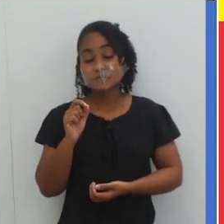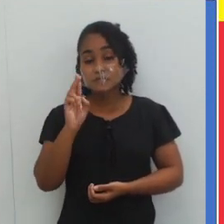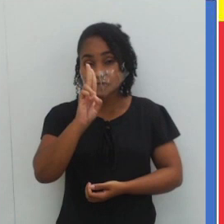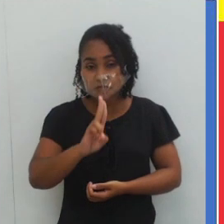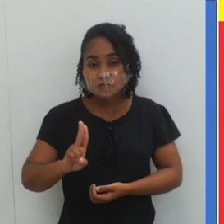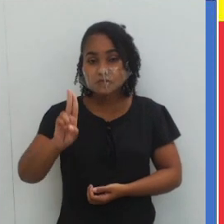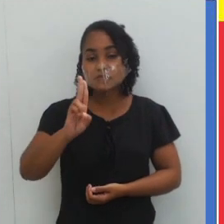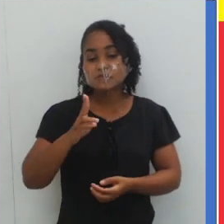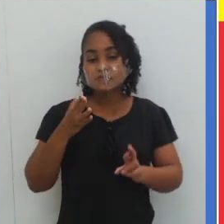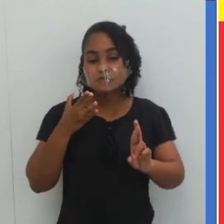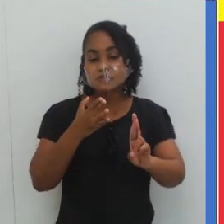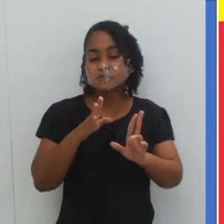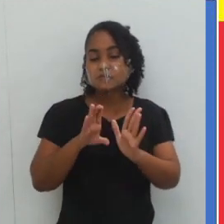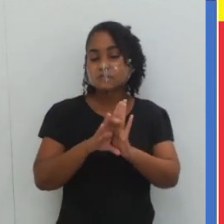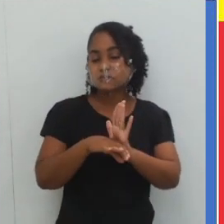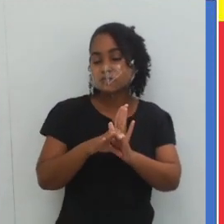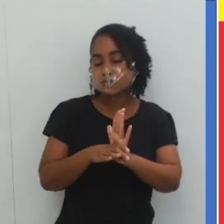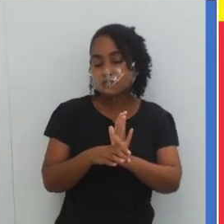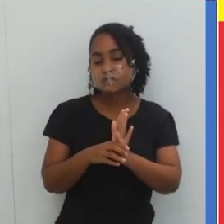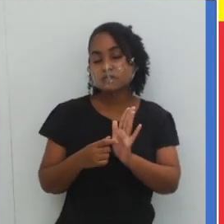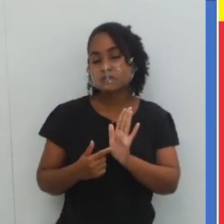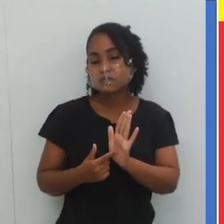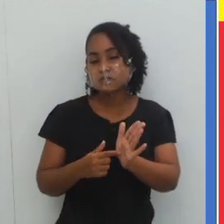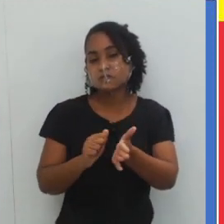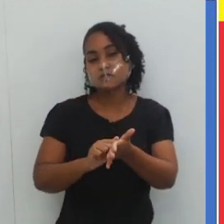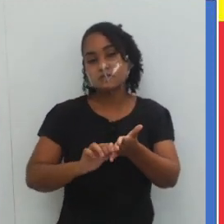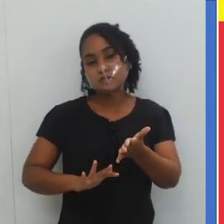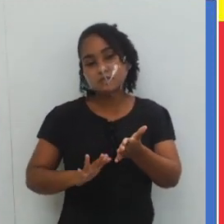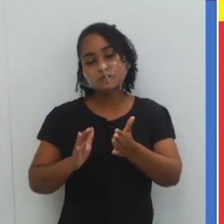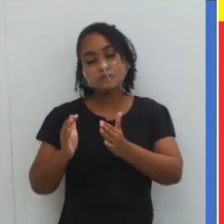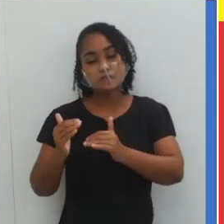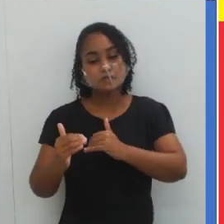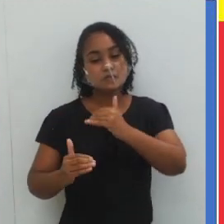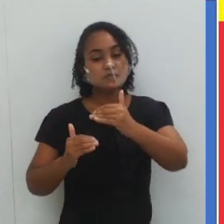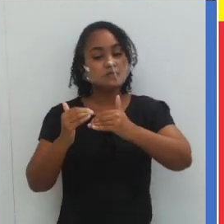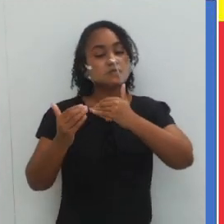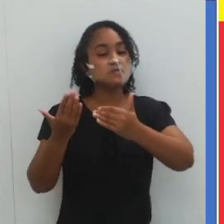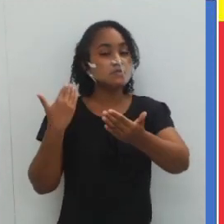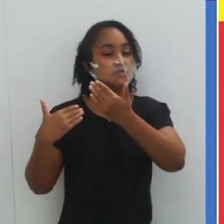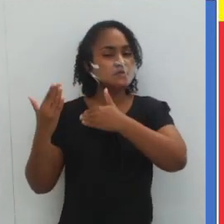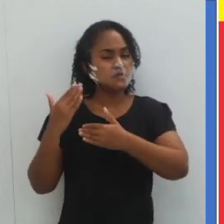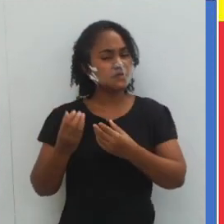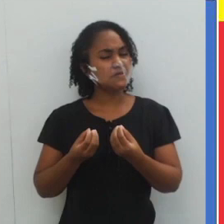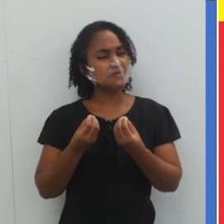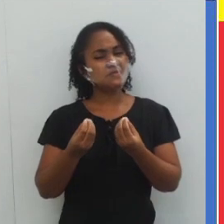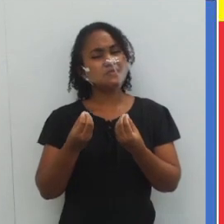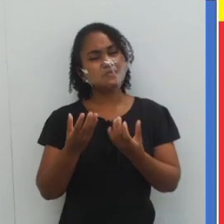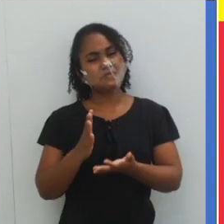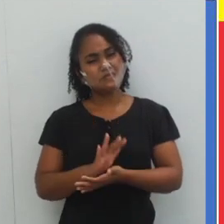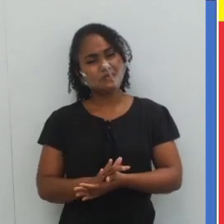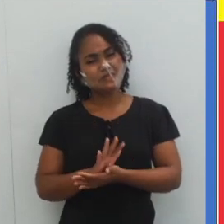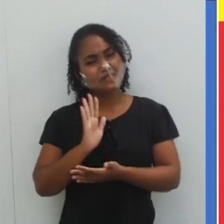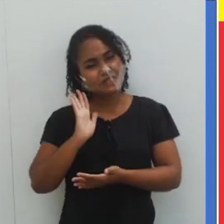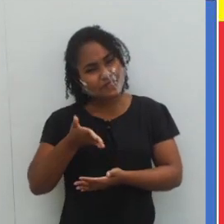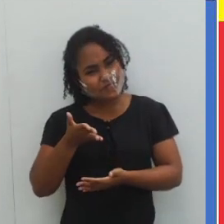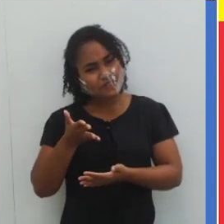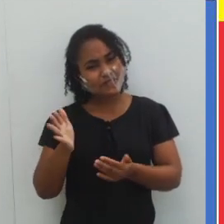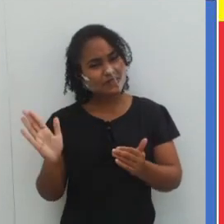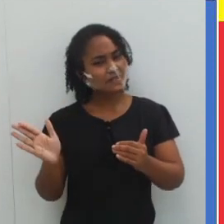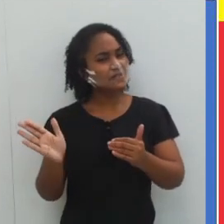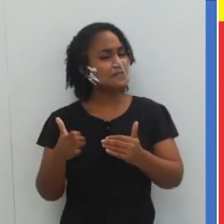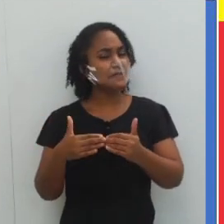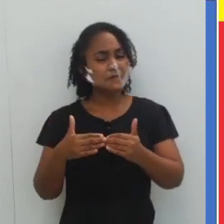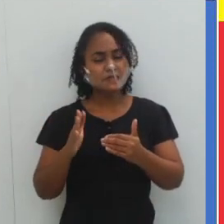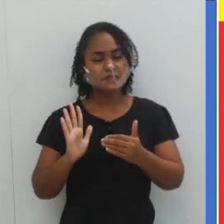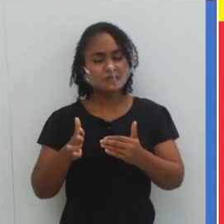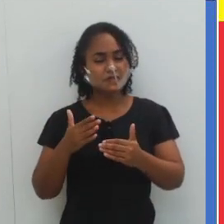past. Ele é usado para expressar atividades em progressos no passado. Como assim, Delvia? Se o passado